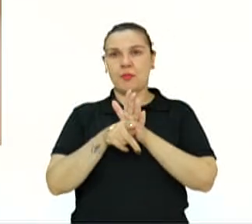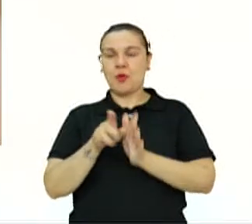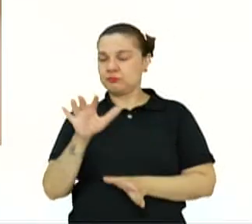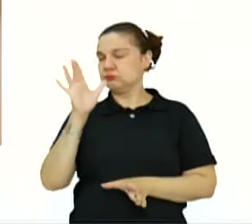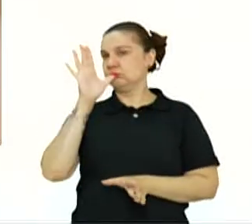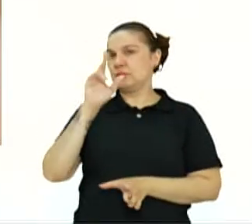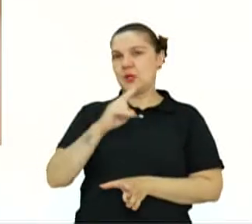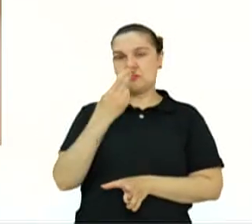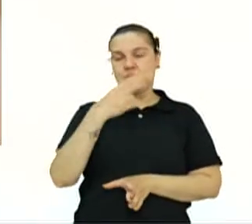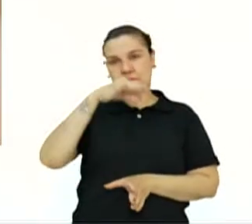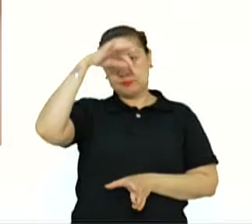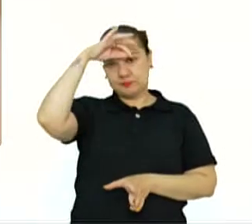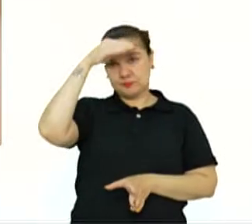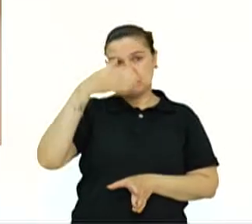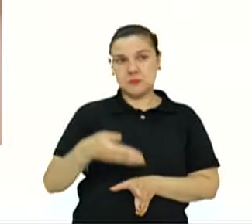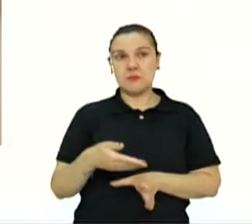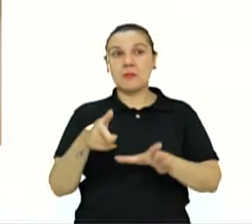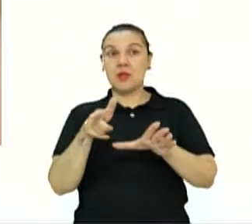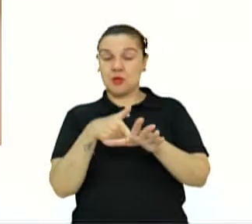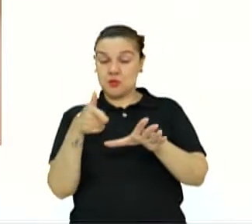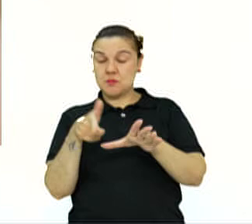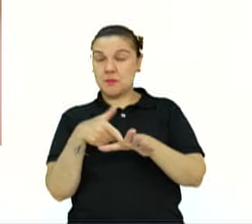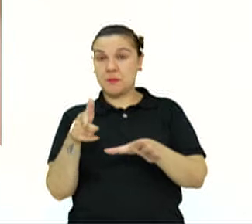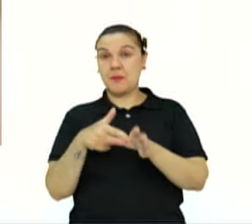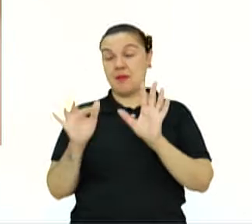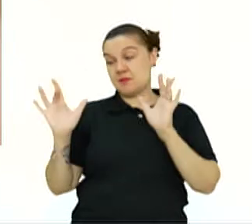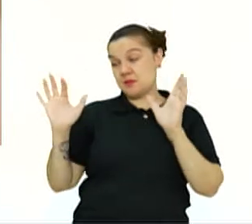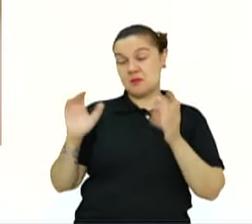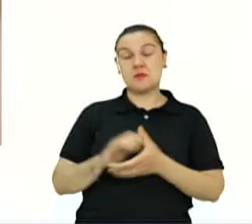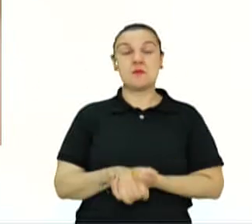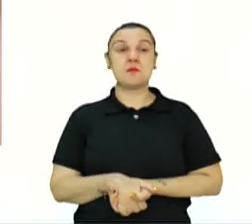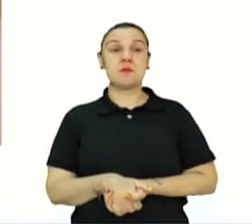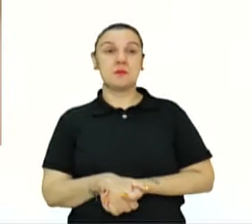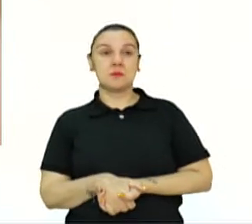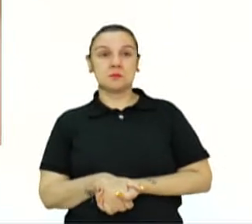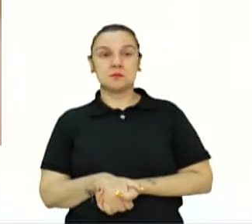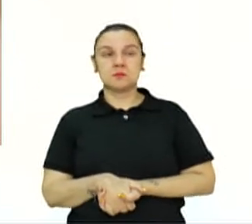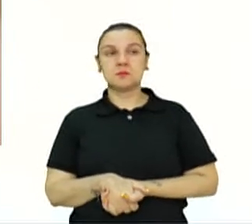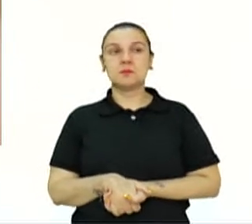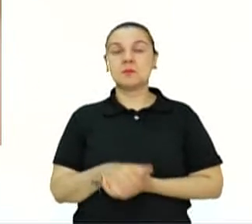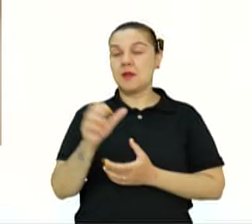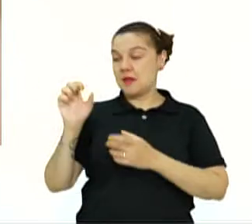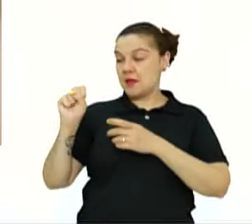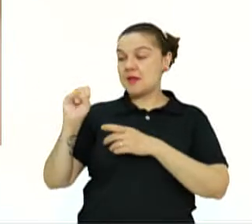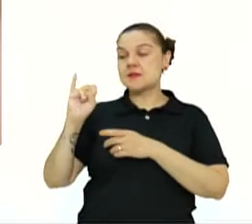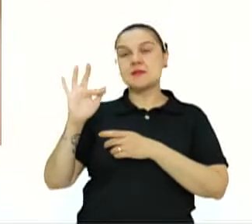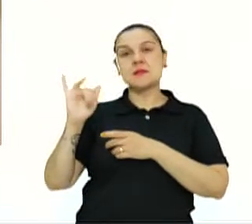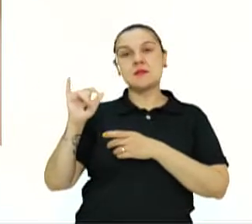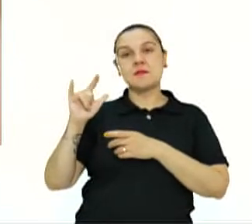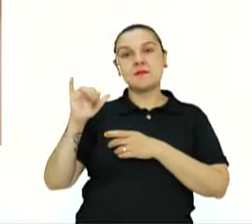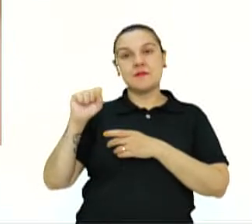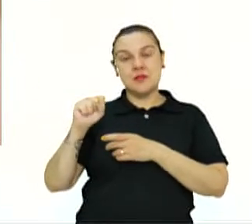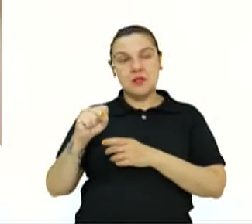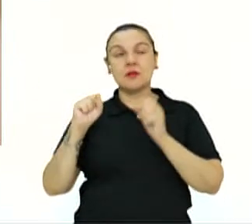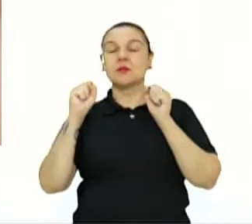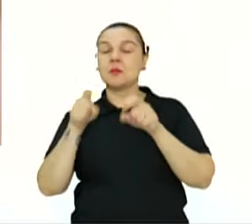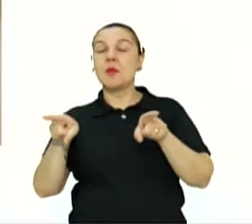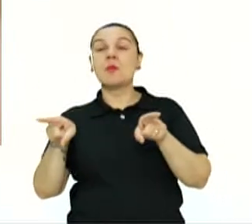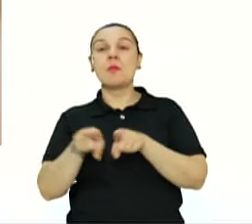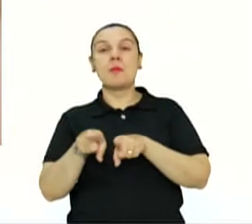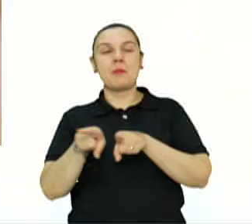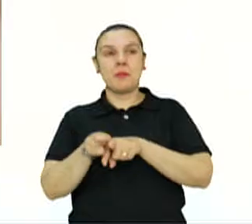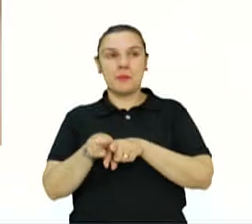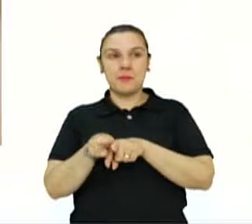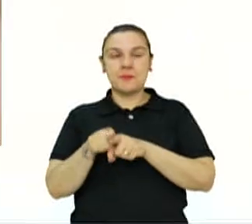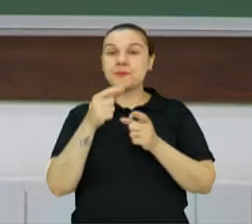da pessoa, tá? Nos pés, né? Nas mãos. A sífilis, essa bactéria, ela pode também,